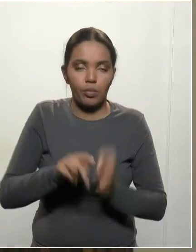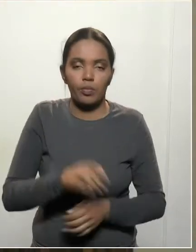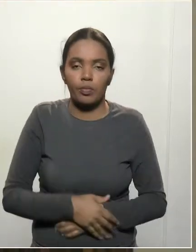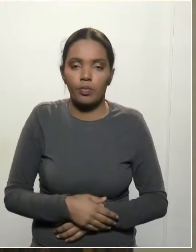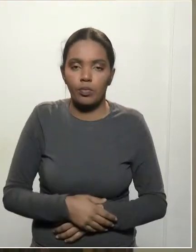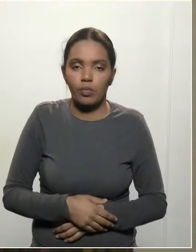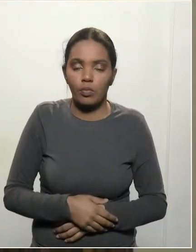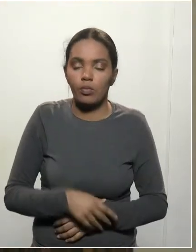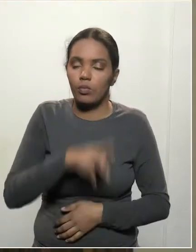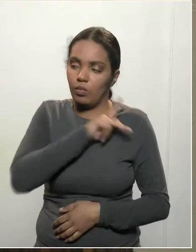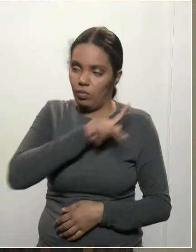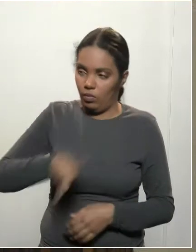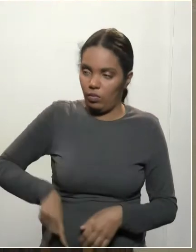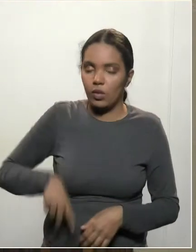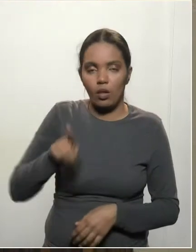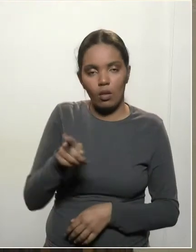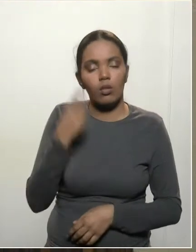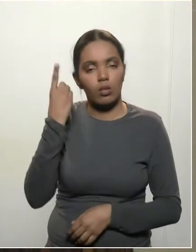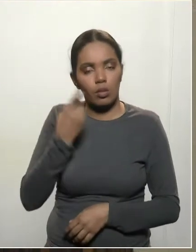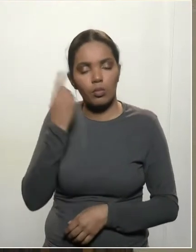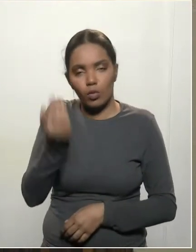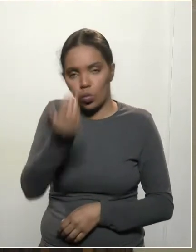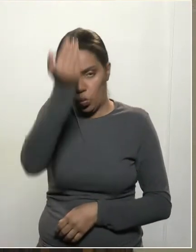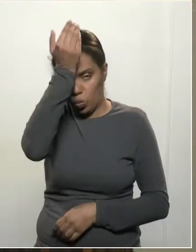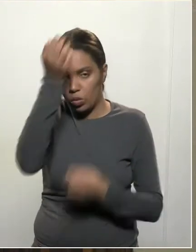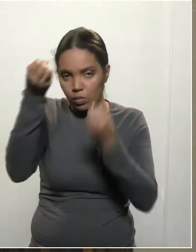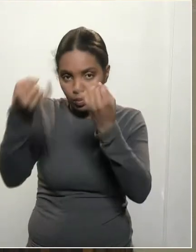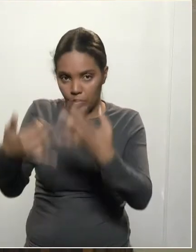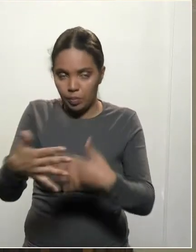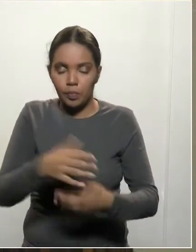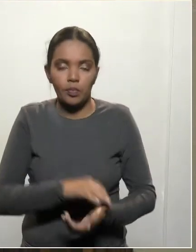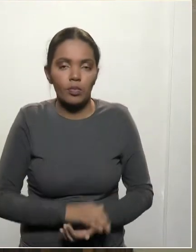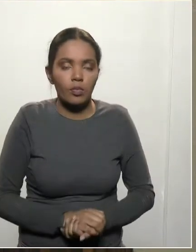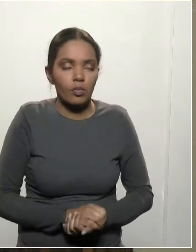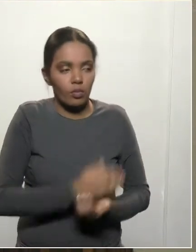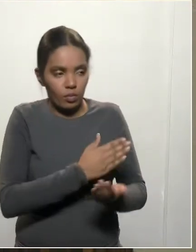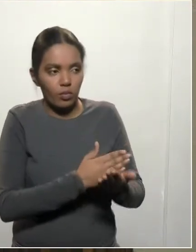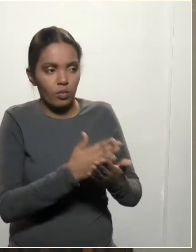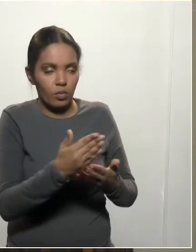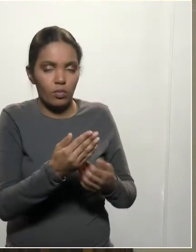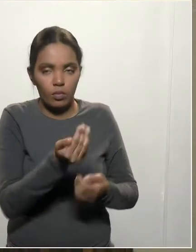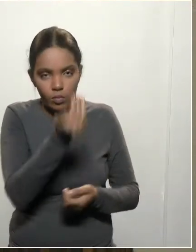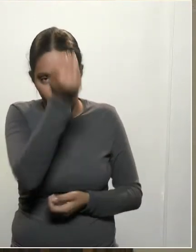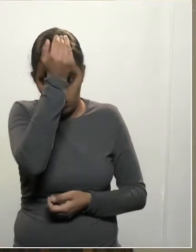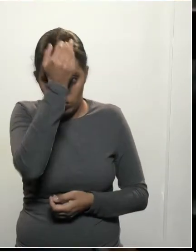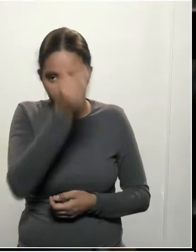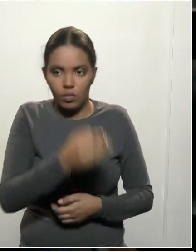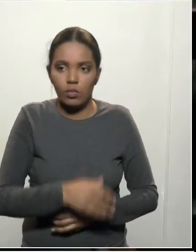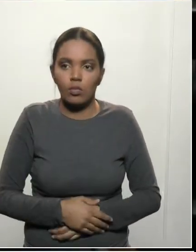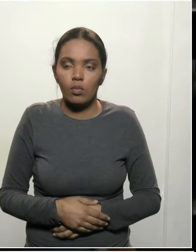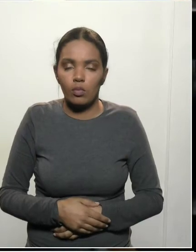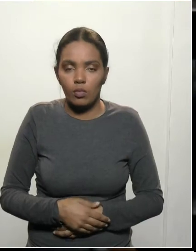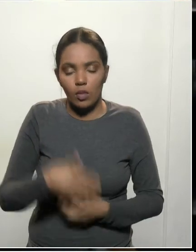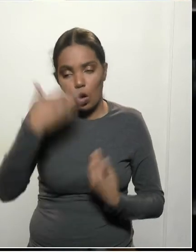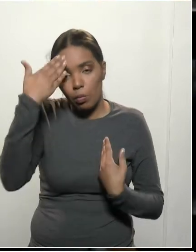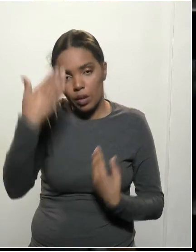o relator. Deputado Hussein, por favor, para relatar. Obrigado pela confiança em me